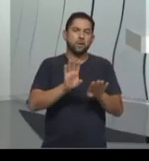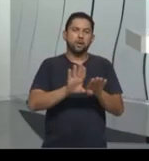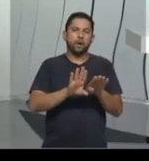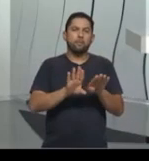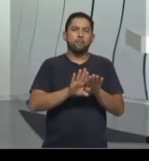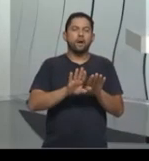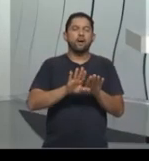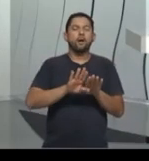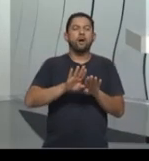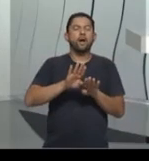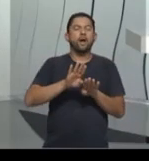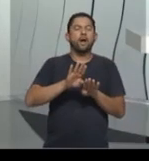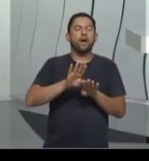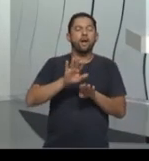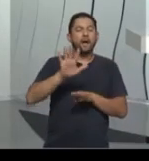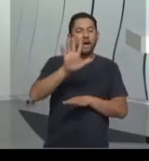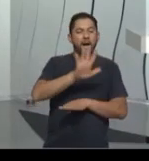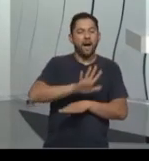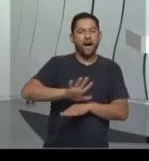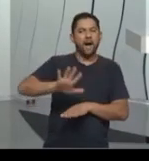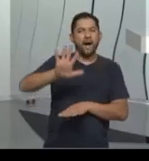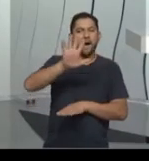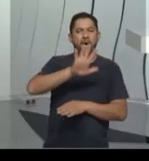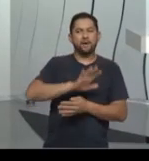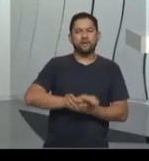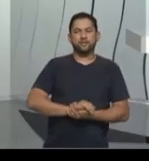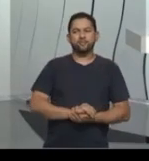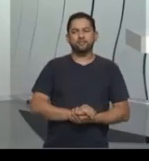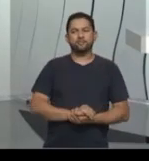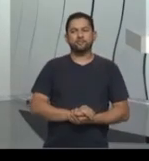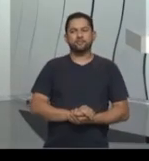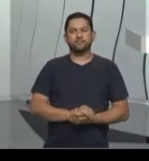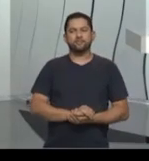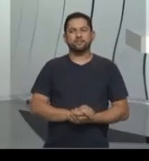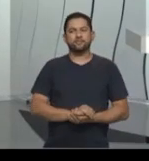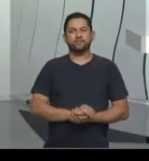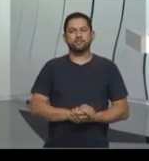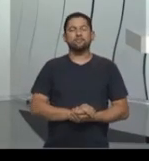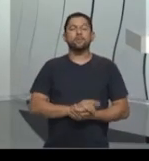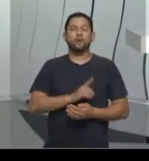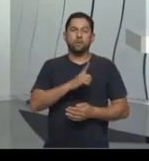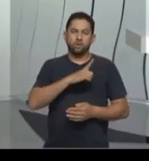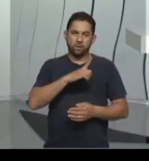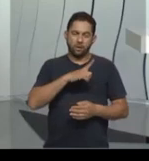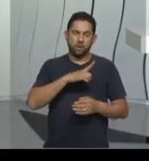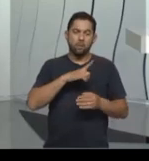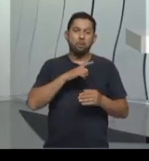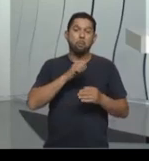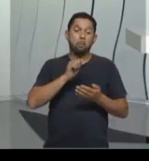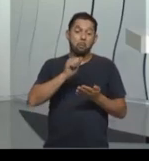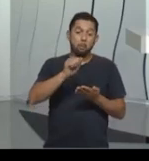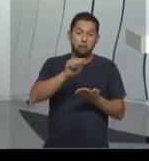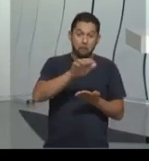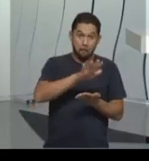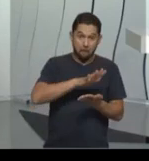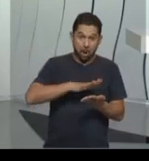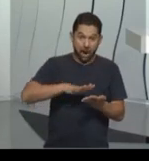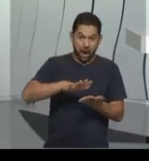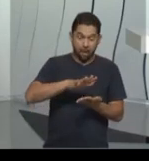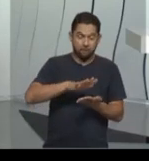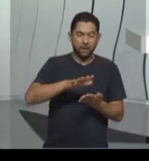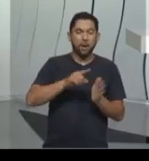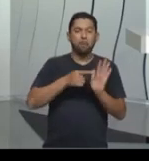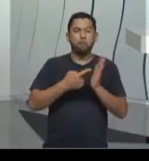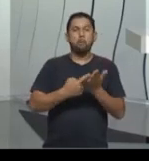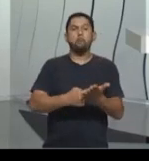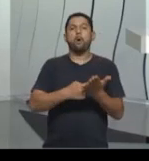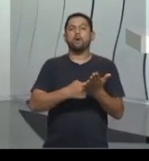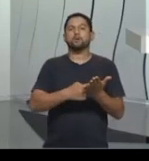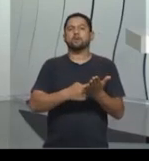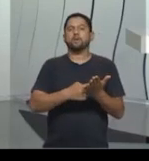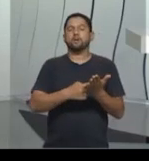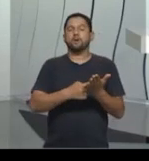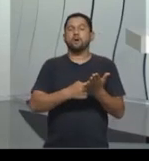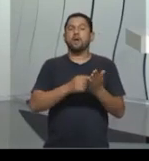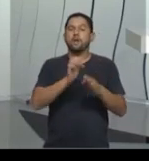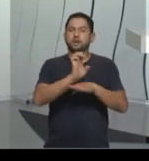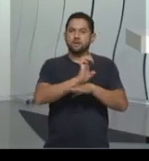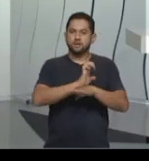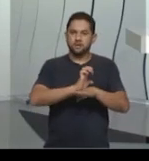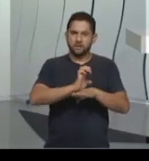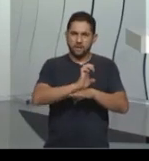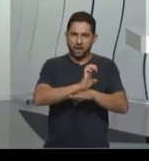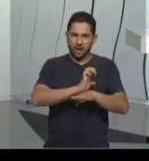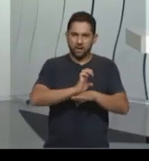né? Então aqui você tem um mapa que representa aqui os estados e regiões. Isso é um tipo de mapa temático. Temos